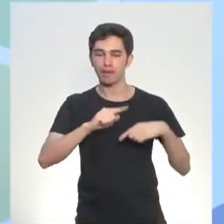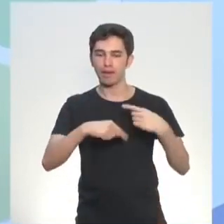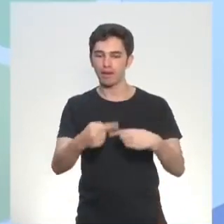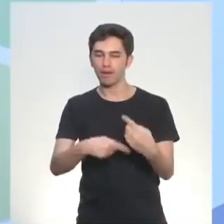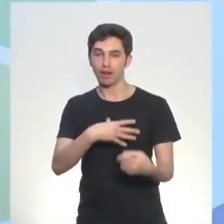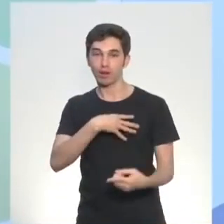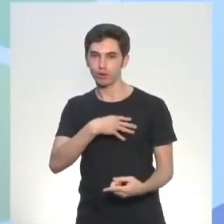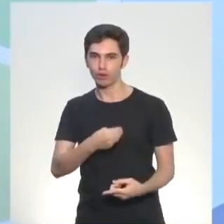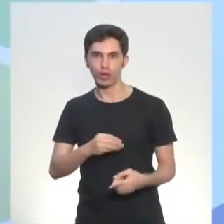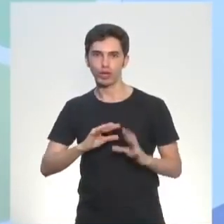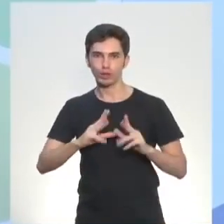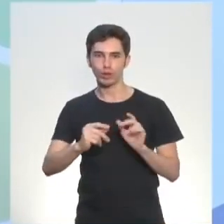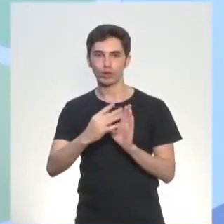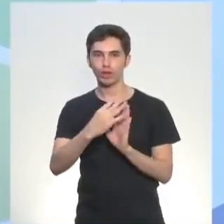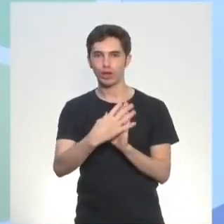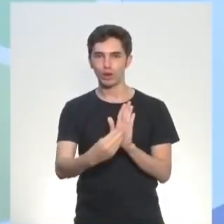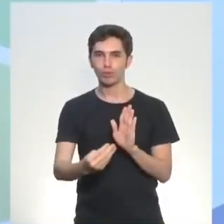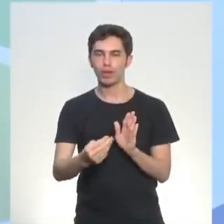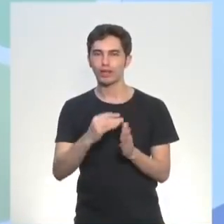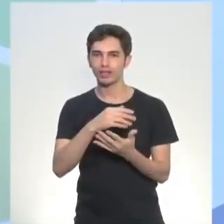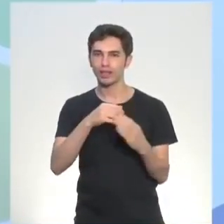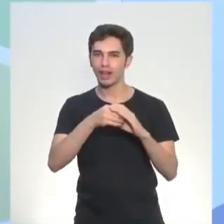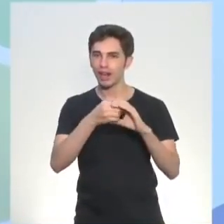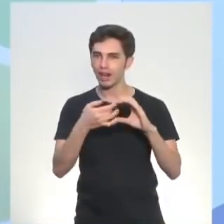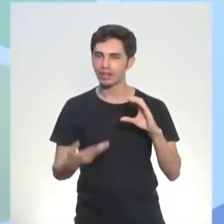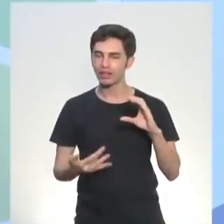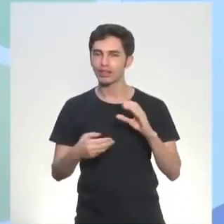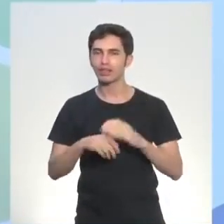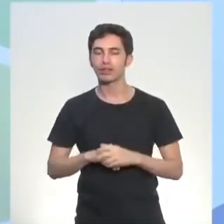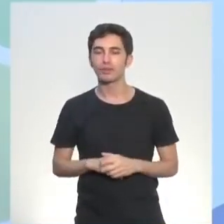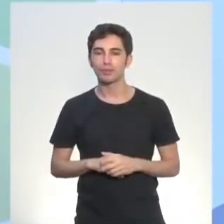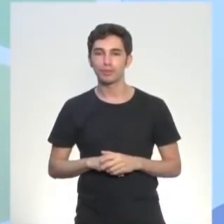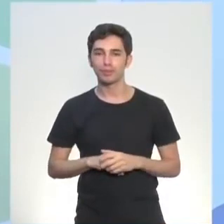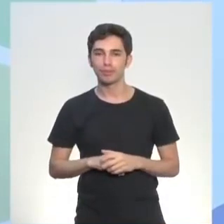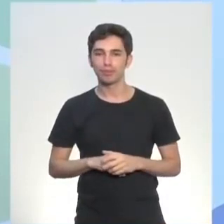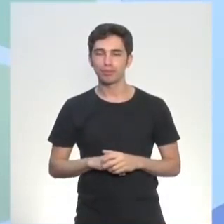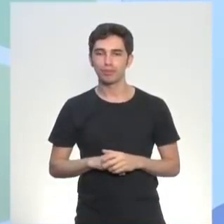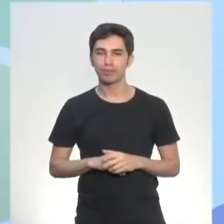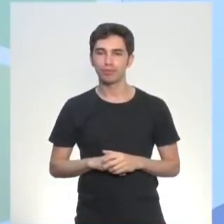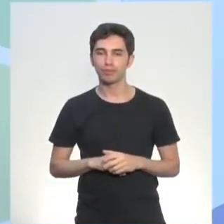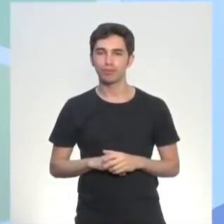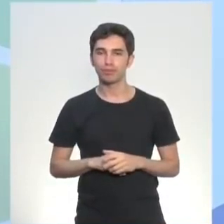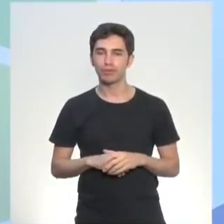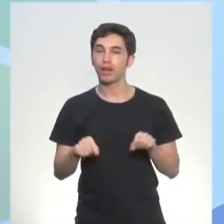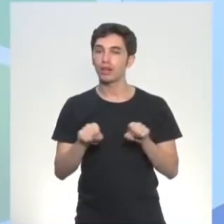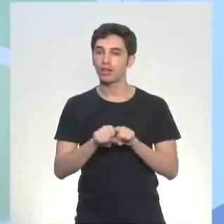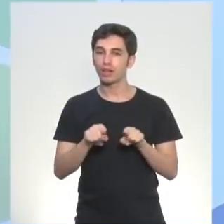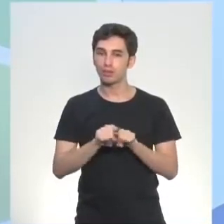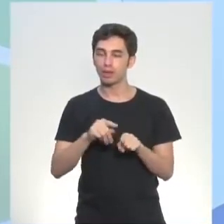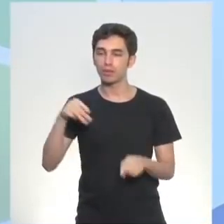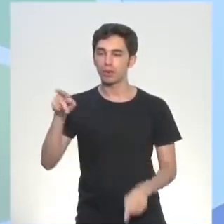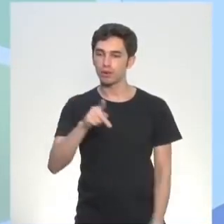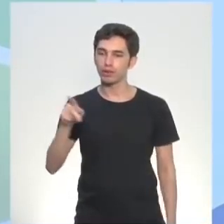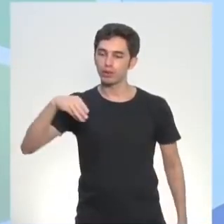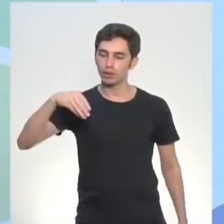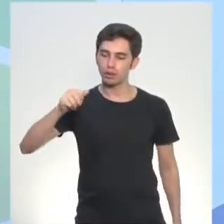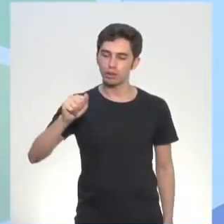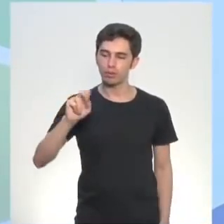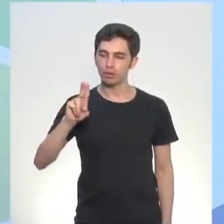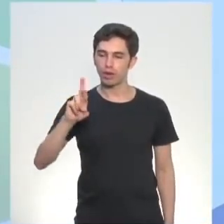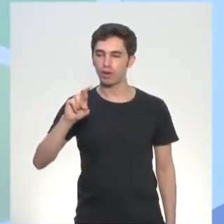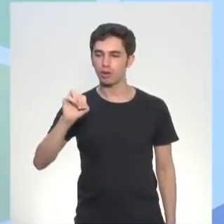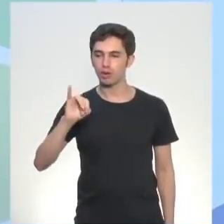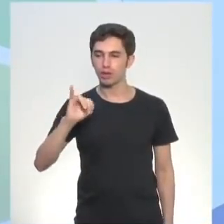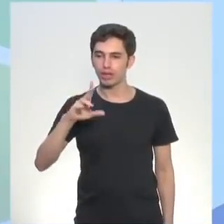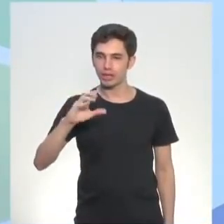a escola Nelson Pisotti. Transmissão de informações de pai para filhos. Professor Maurício com a gente,